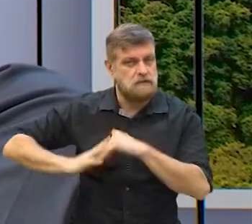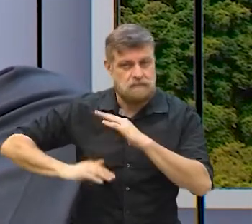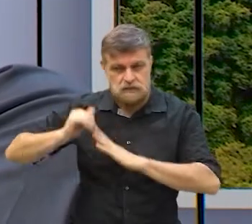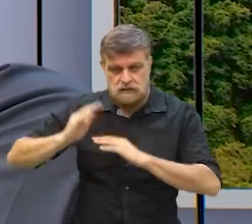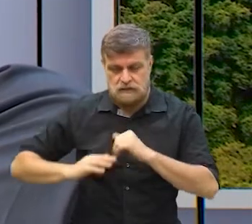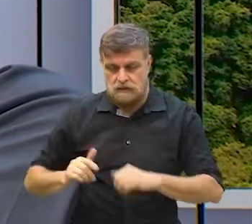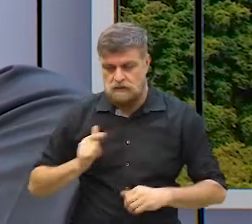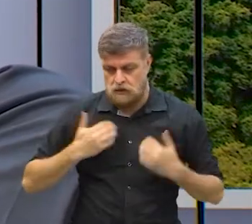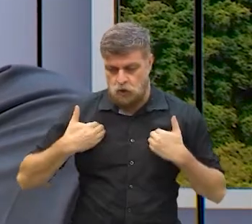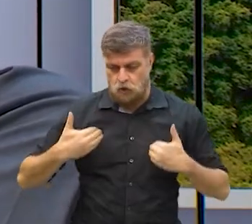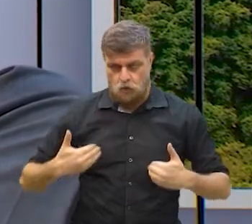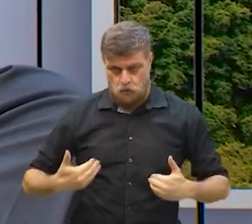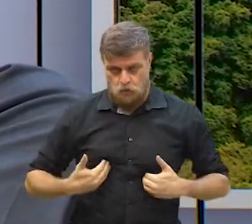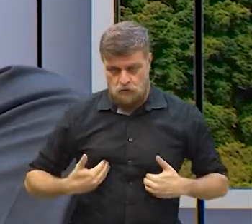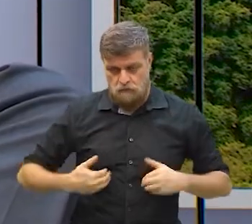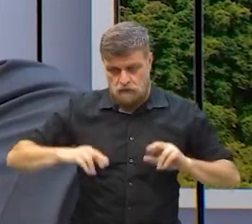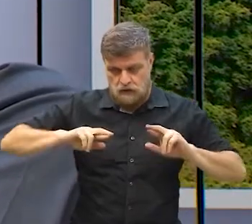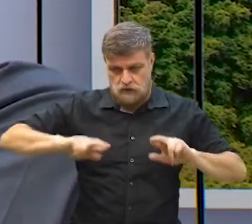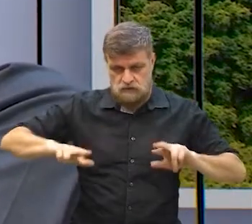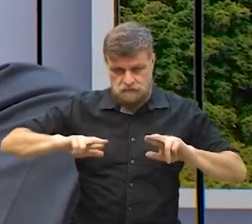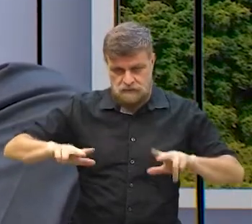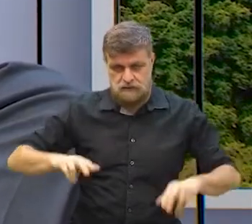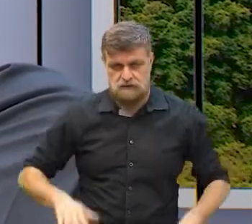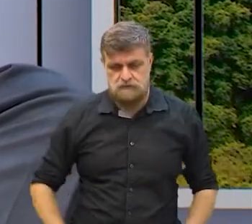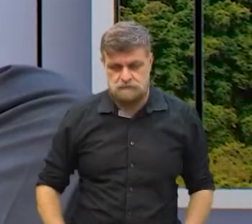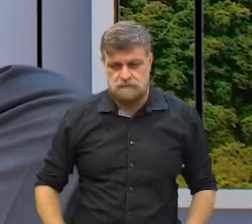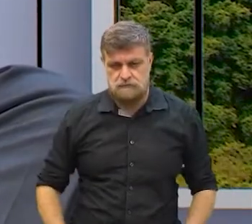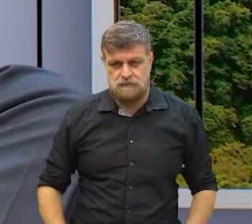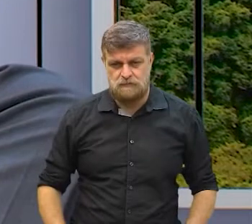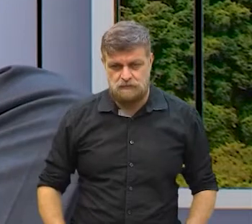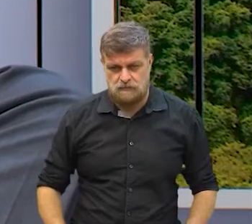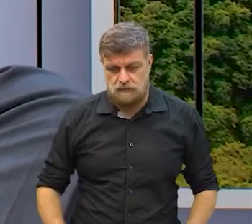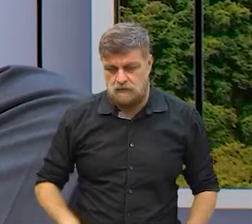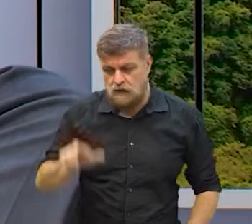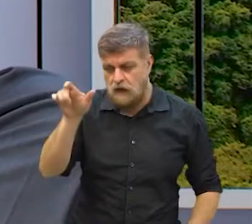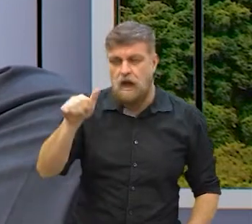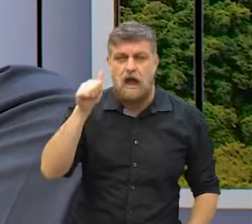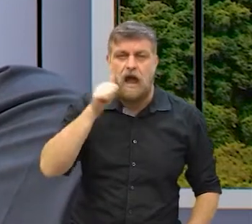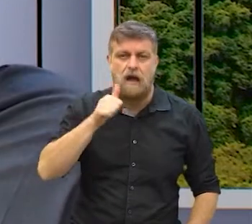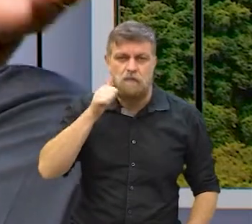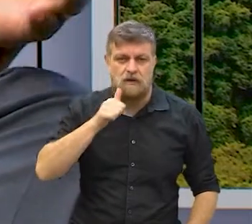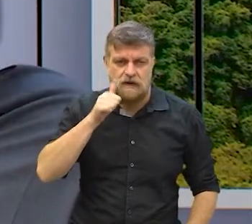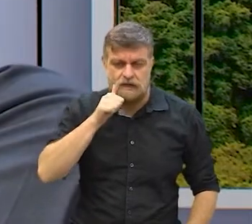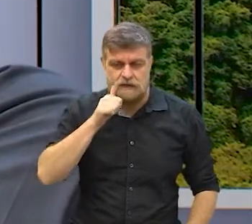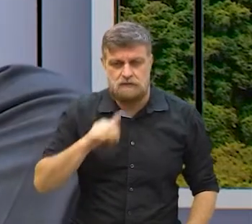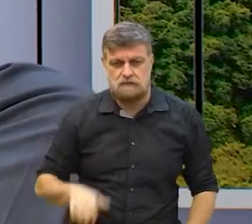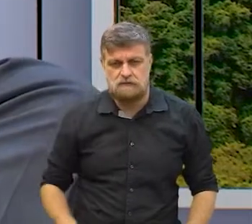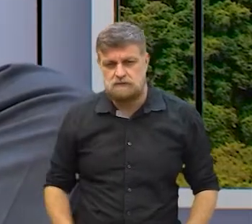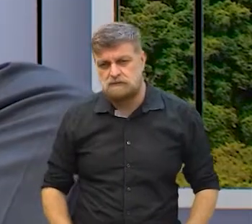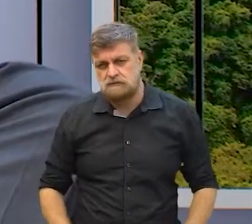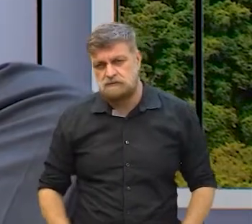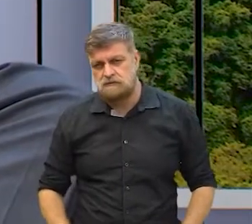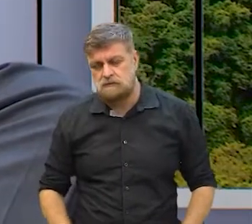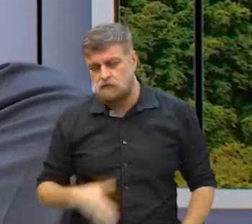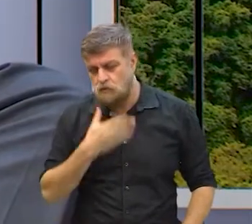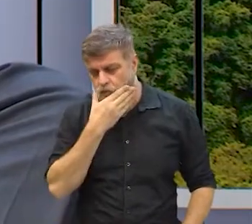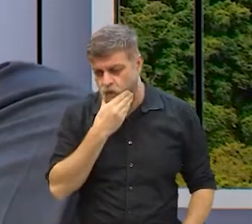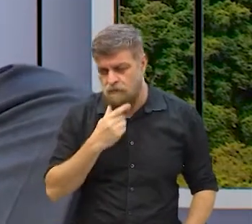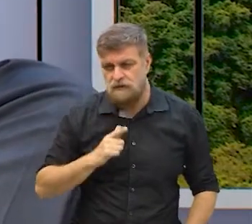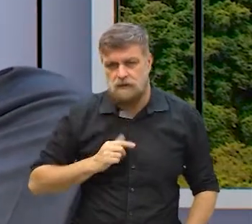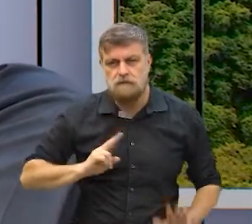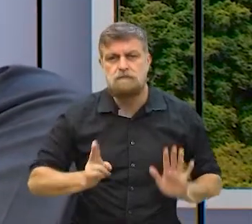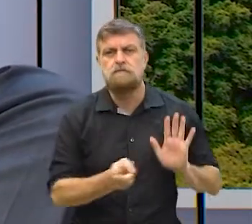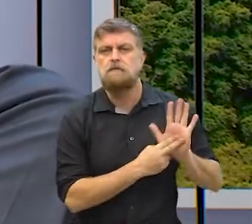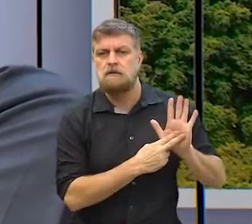tem essa questão física, que digamos, diferenciada da mulher, ele tem